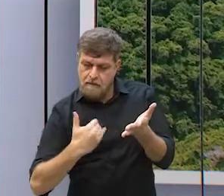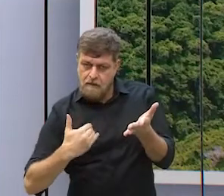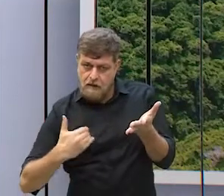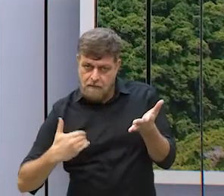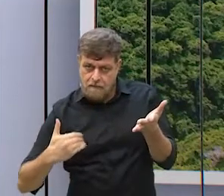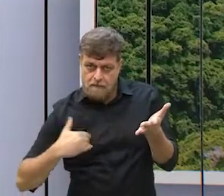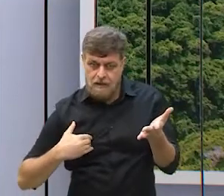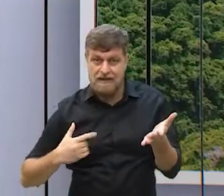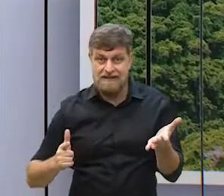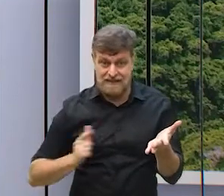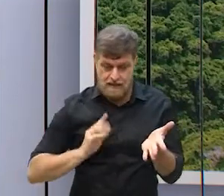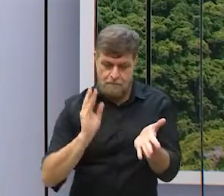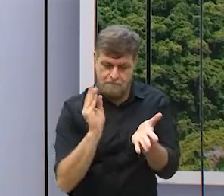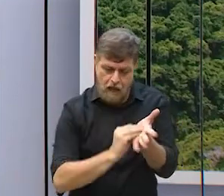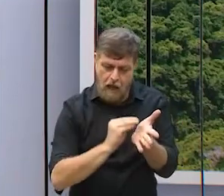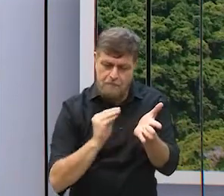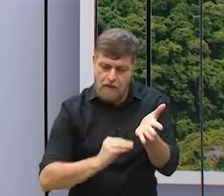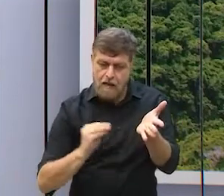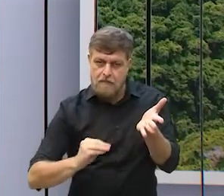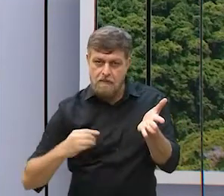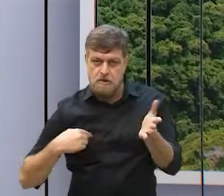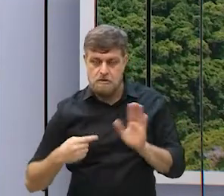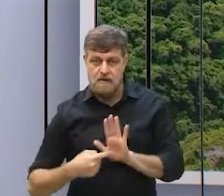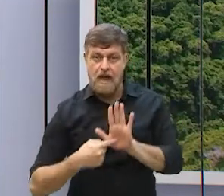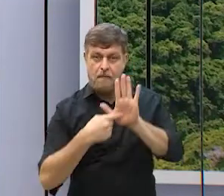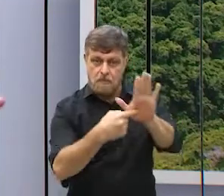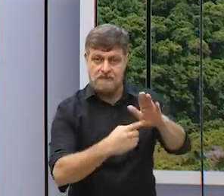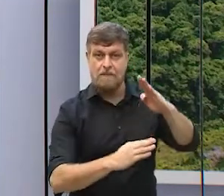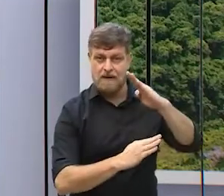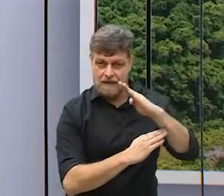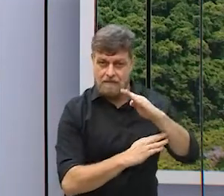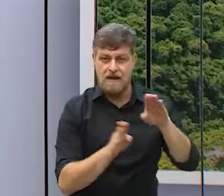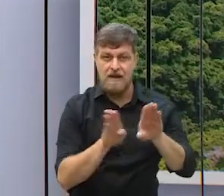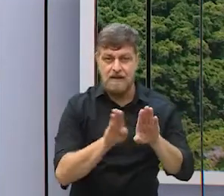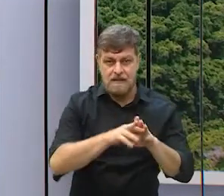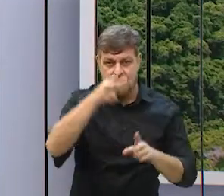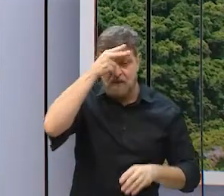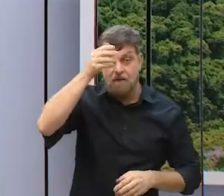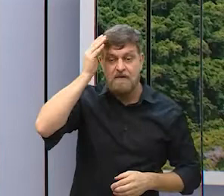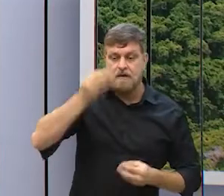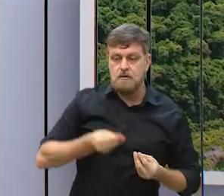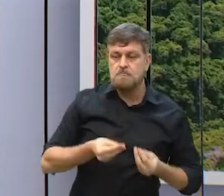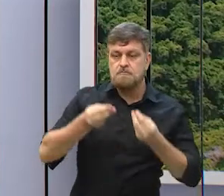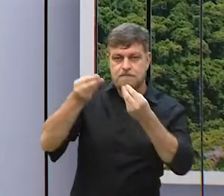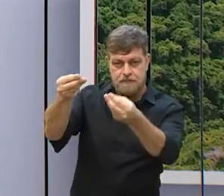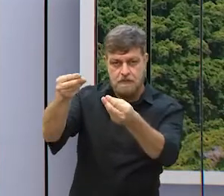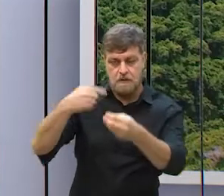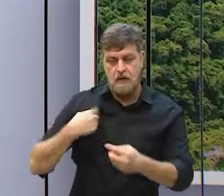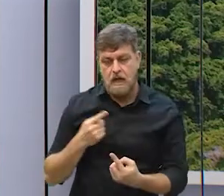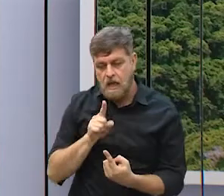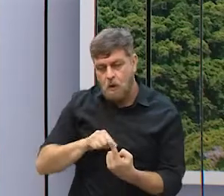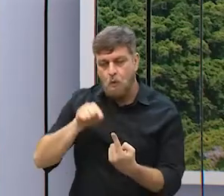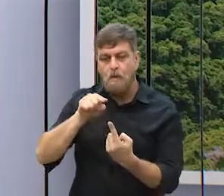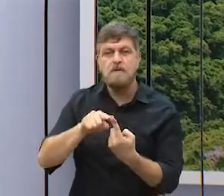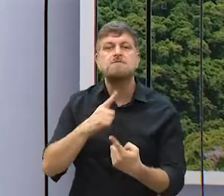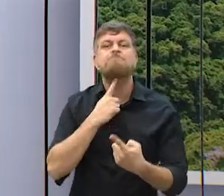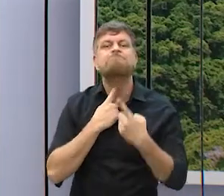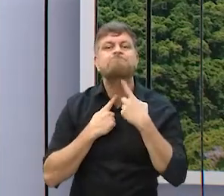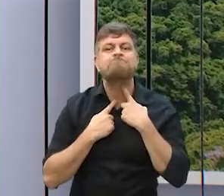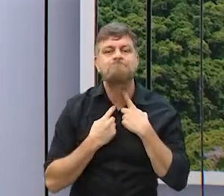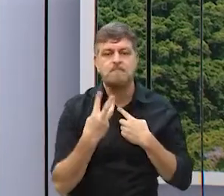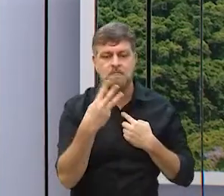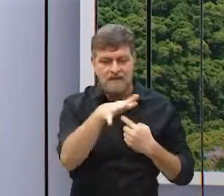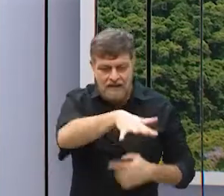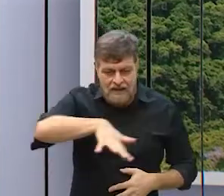que seja consistente, o qual a gente deve apresentar à Câmara e também encaminhar ao prefeito. Esse é o nosso desejo. Esses 3 eixos,